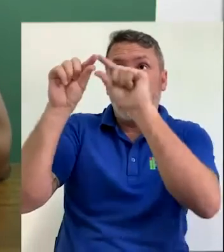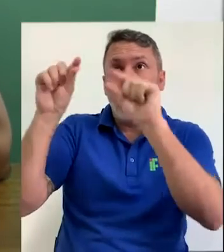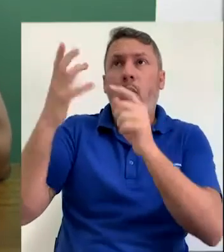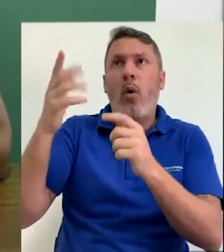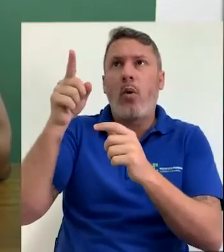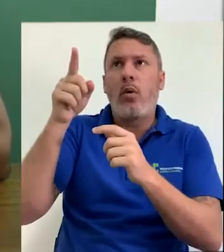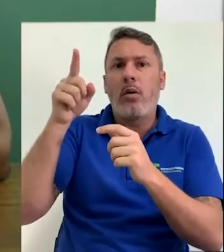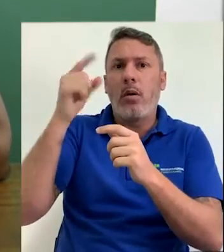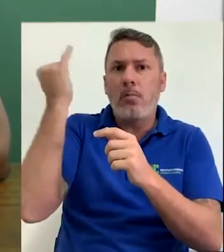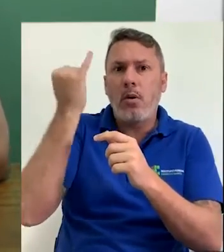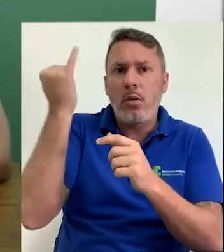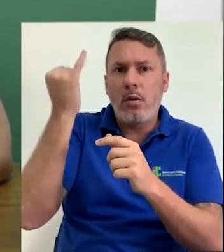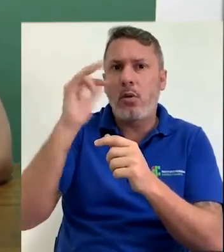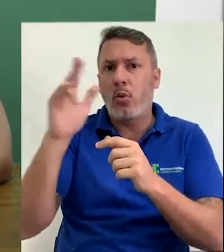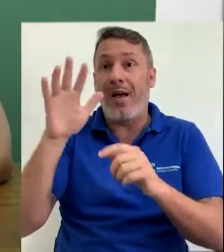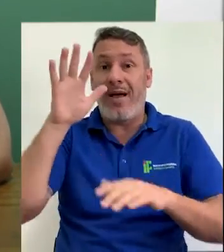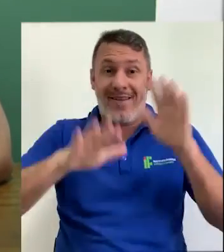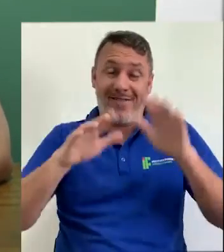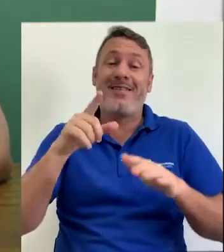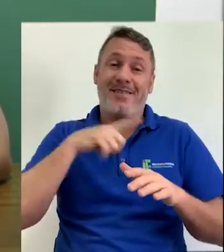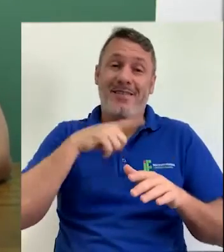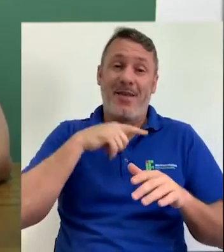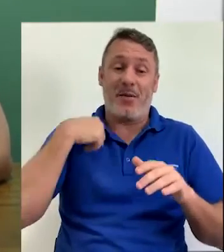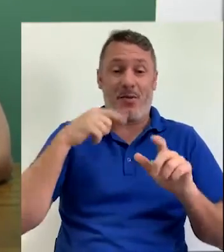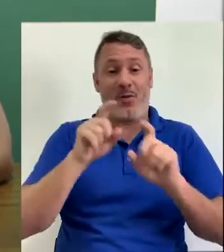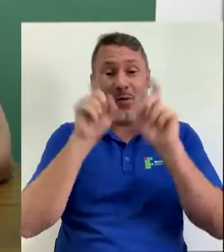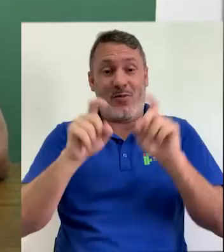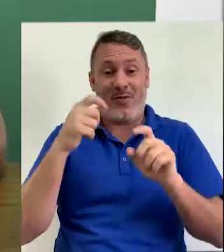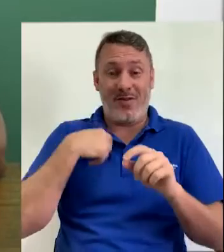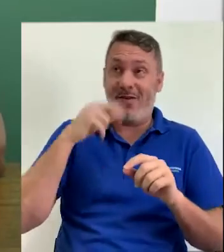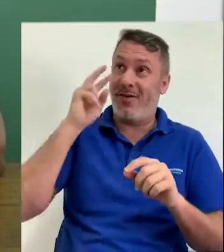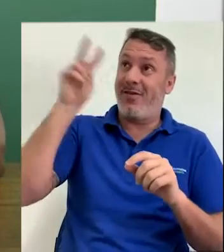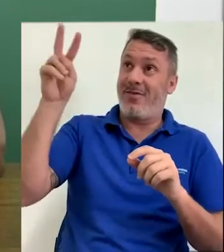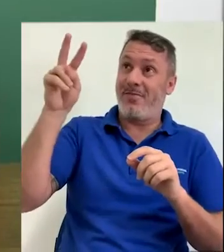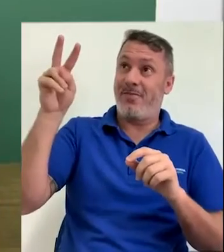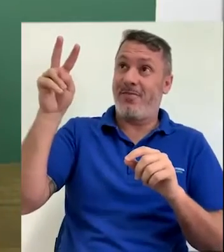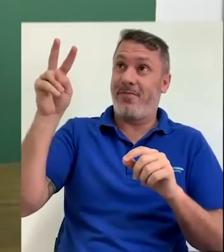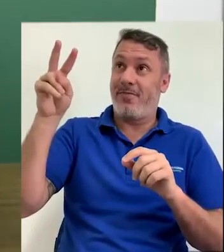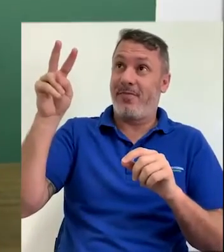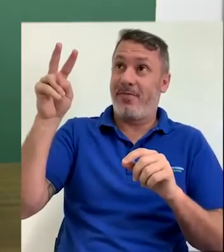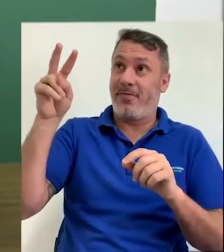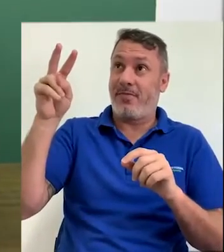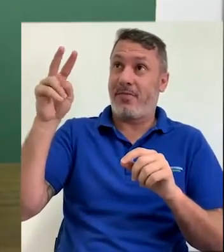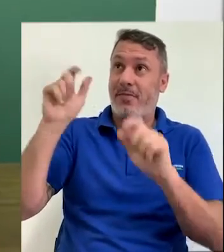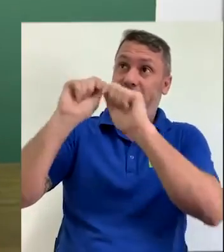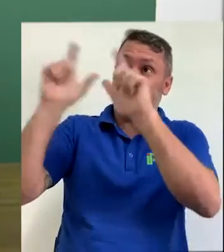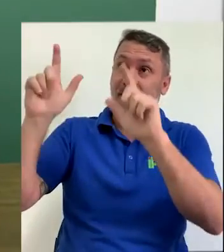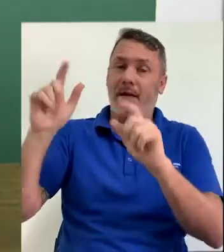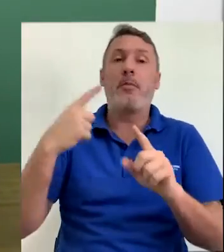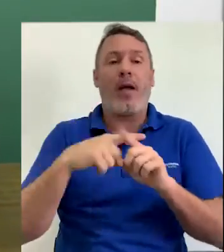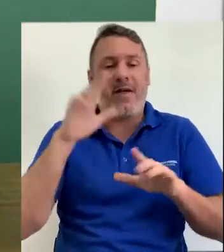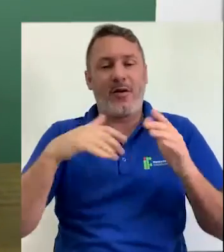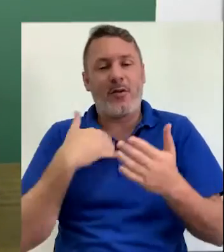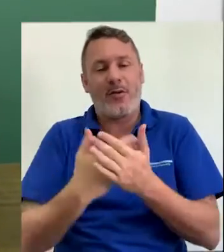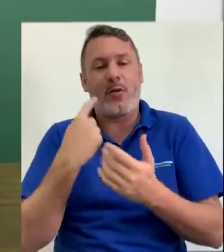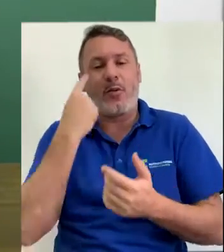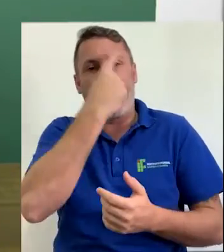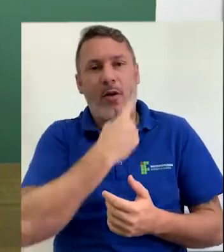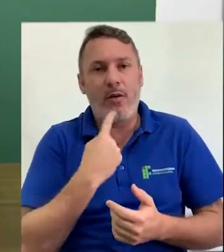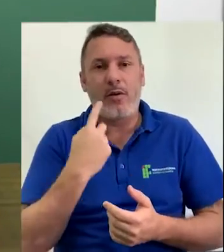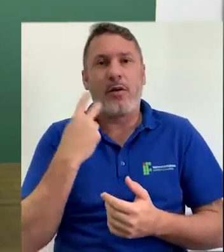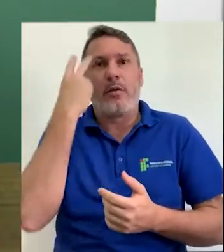Nisso que eu vou e olho aquela aba que está aberta, eu posso ficar ali 1 hora, 2